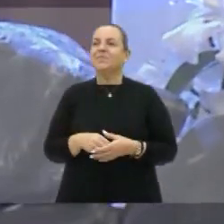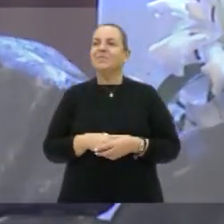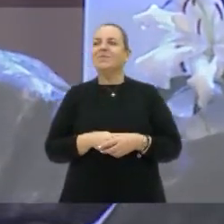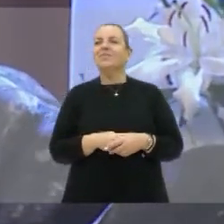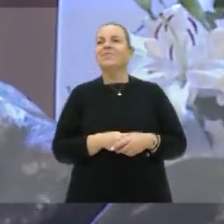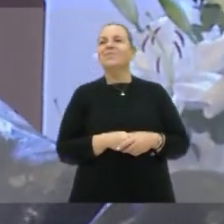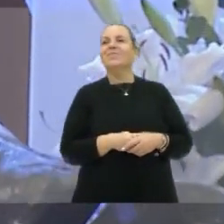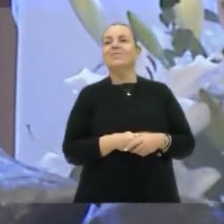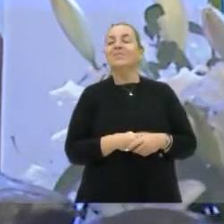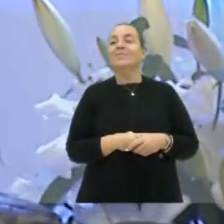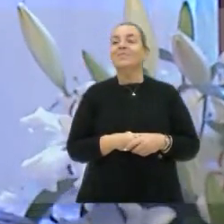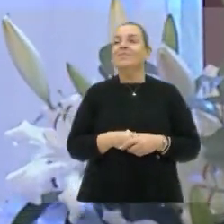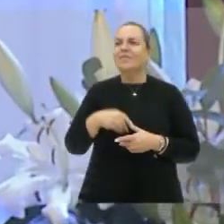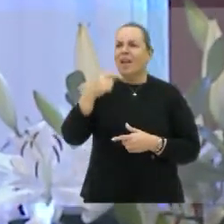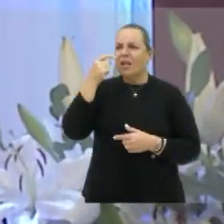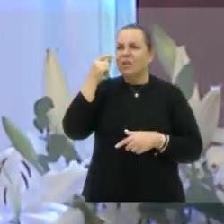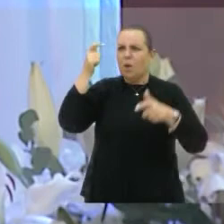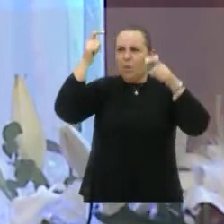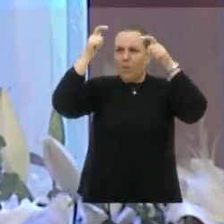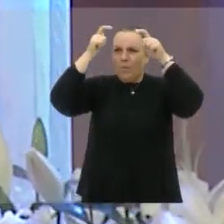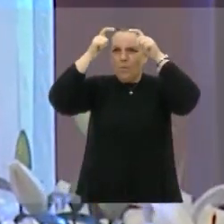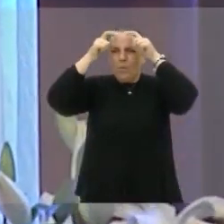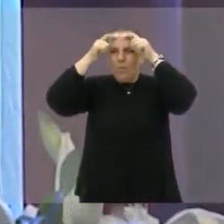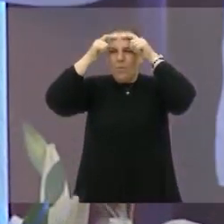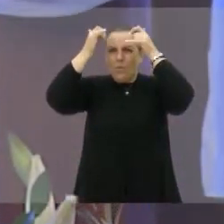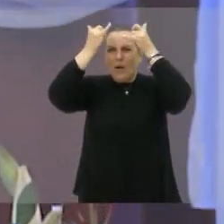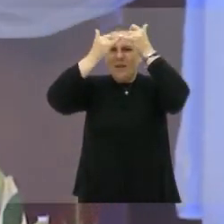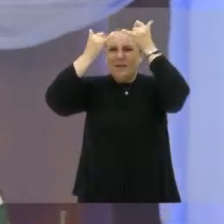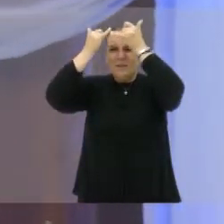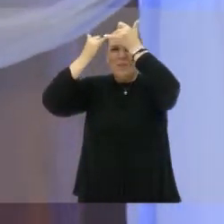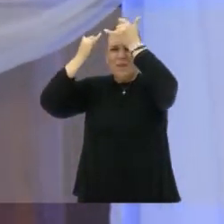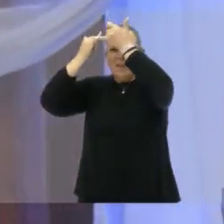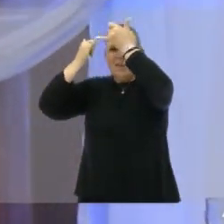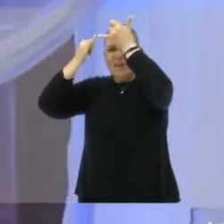Olha essa coroa de espinho